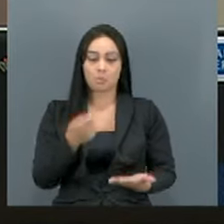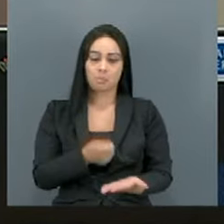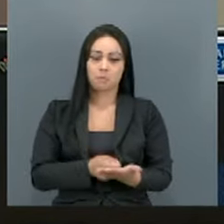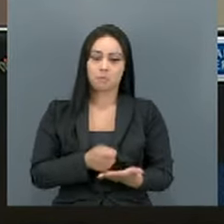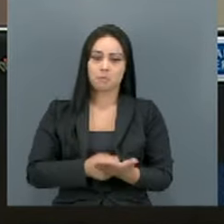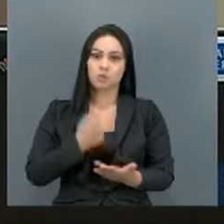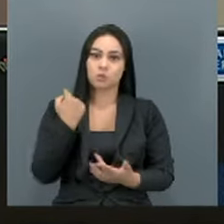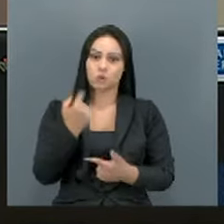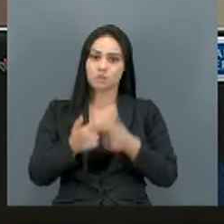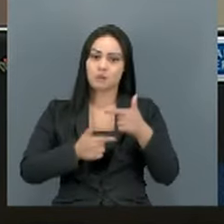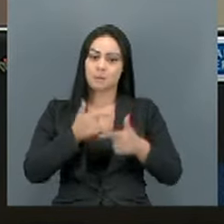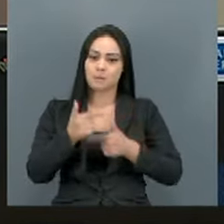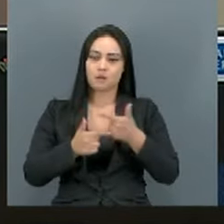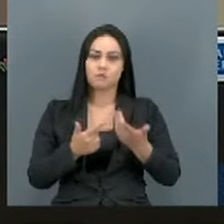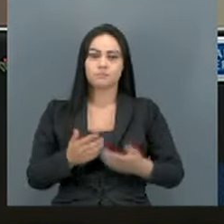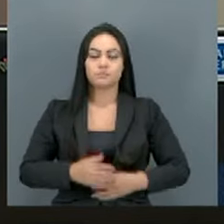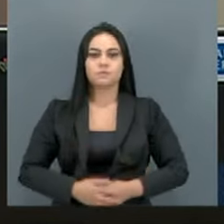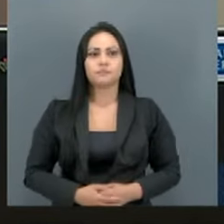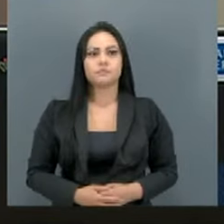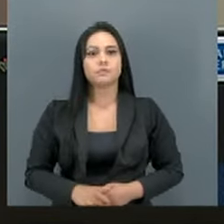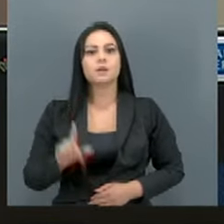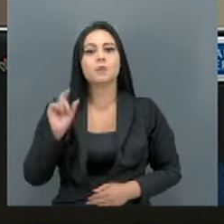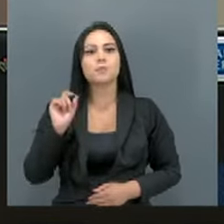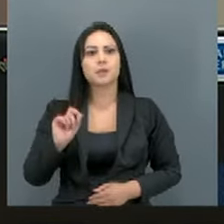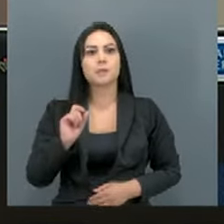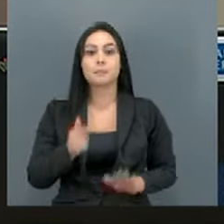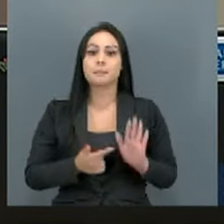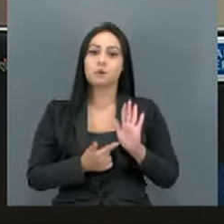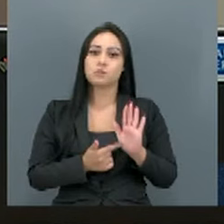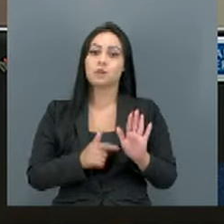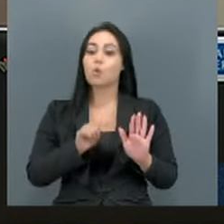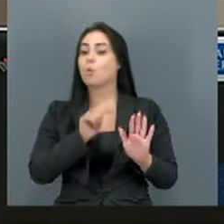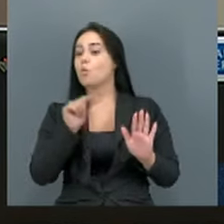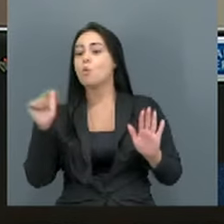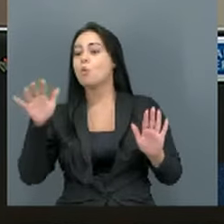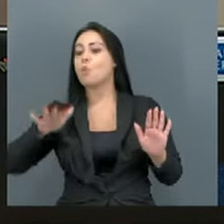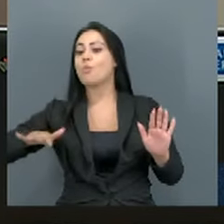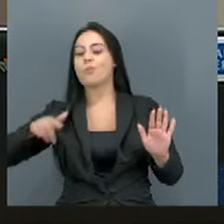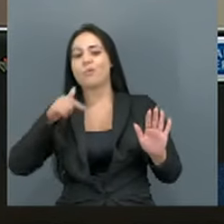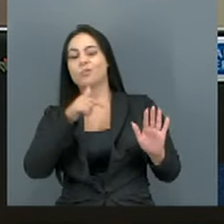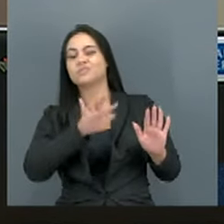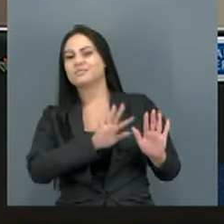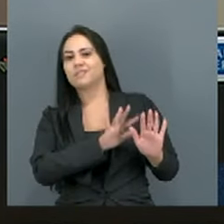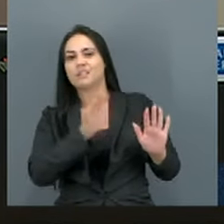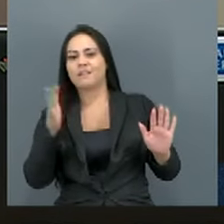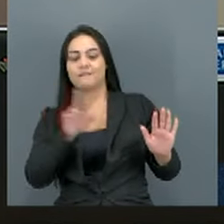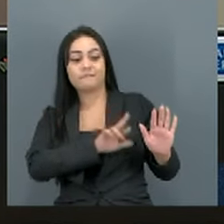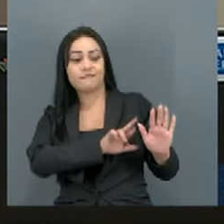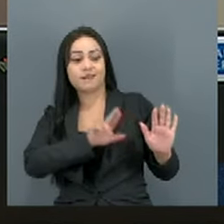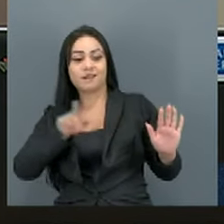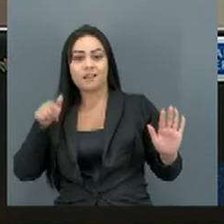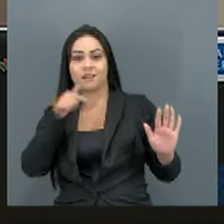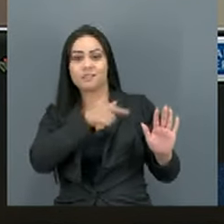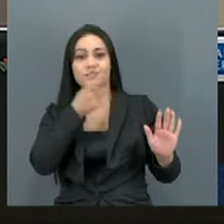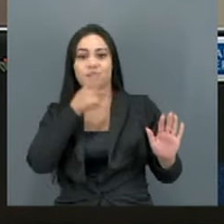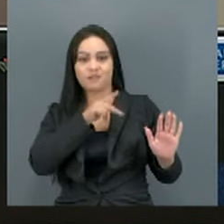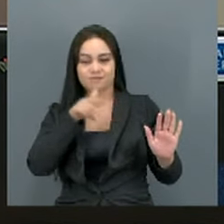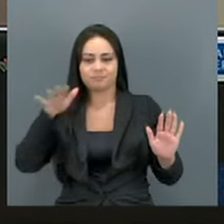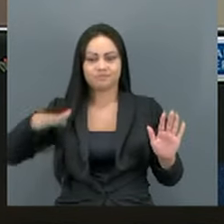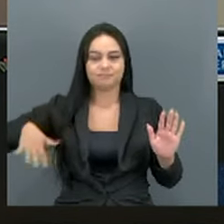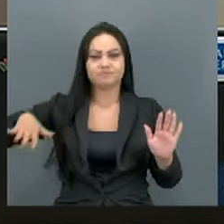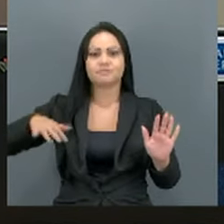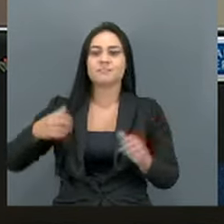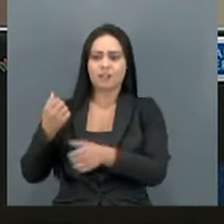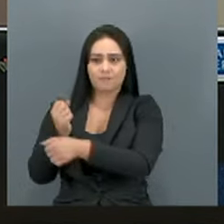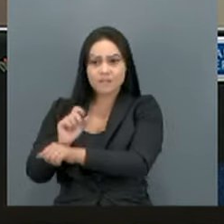missão, que é de mostrar o outro lado dessa narrativa que amordaça, que escraviza esse pessoal